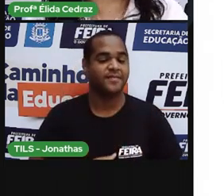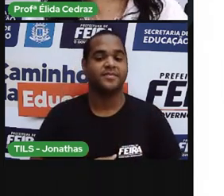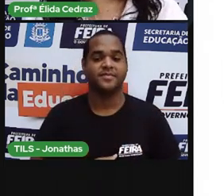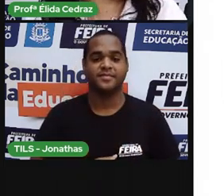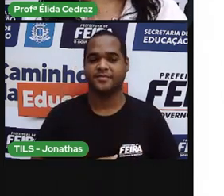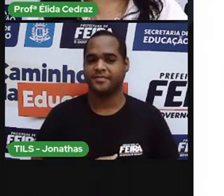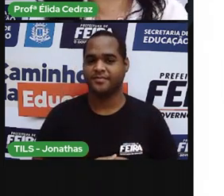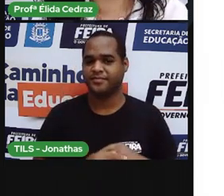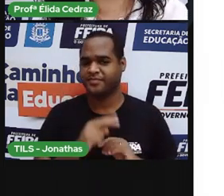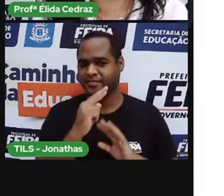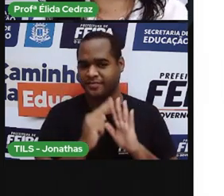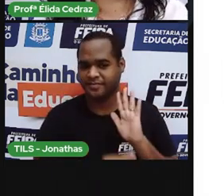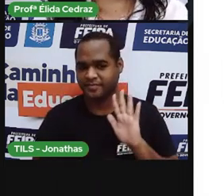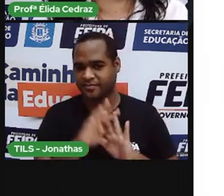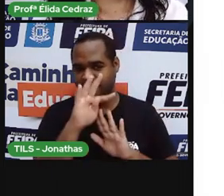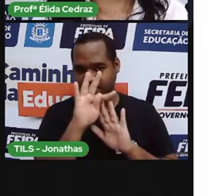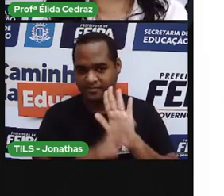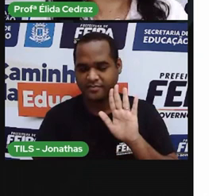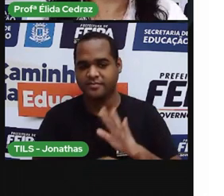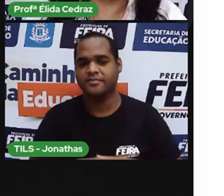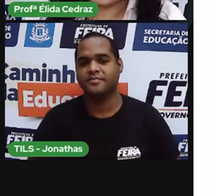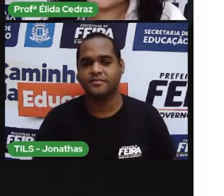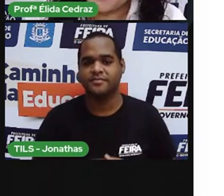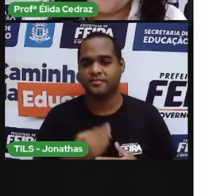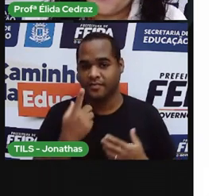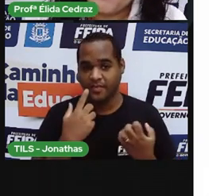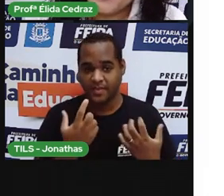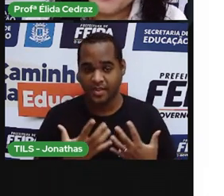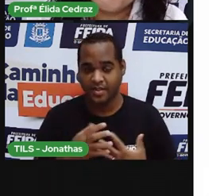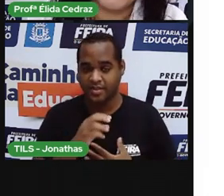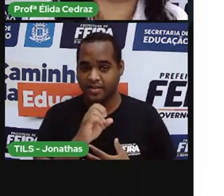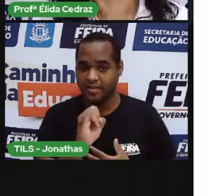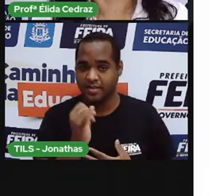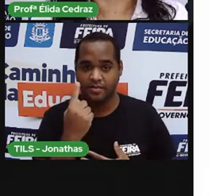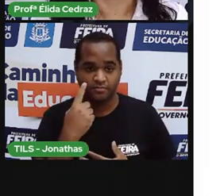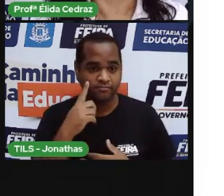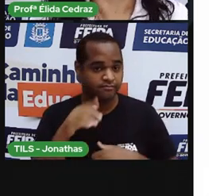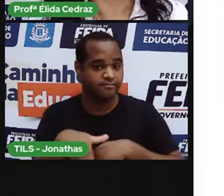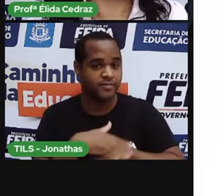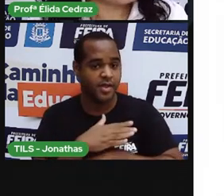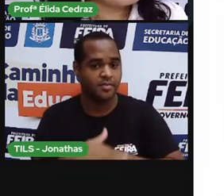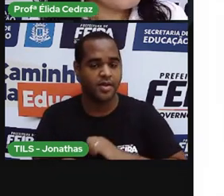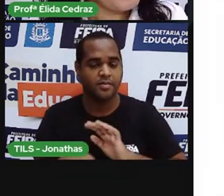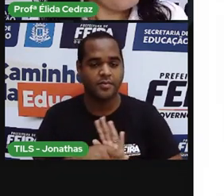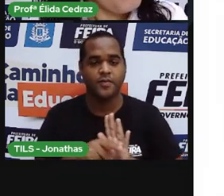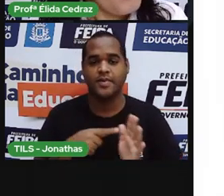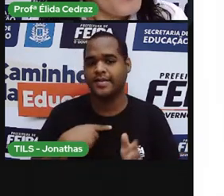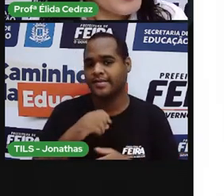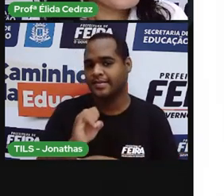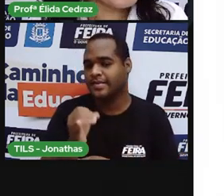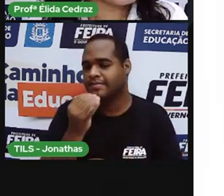Leia o texto abaixo e responda as questões. Se essa rua fosse minha.